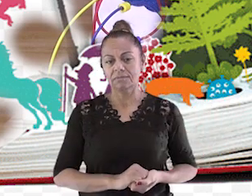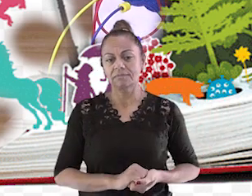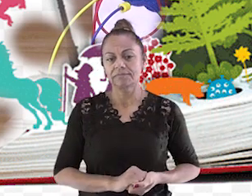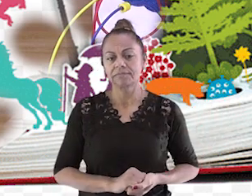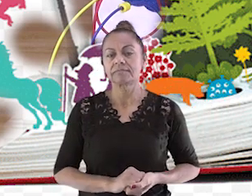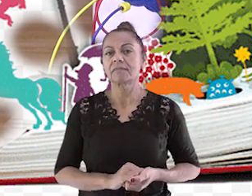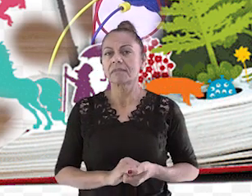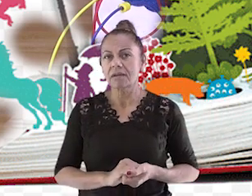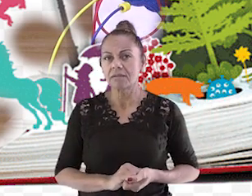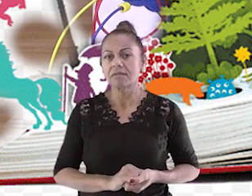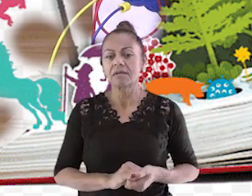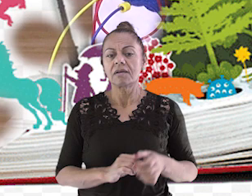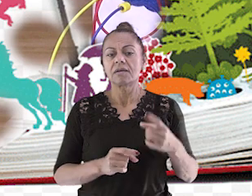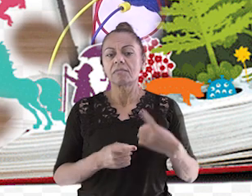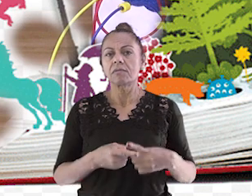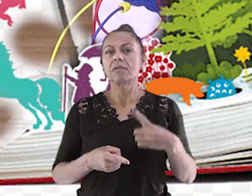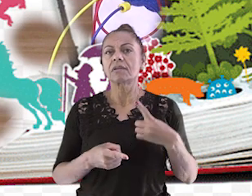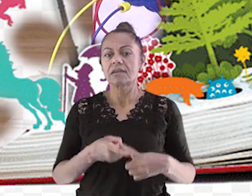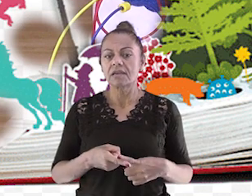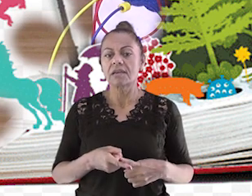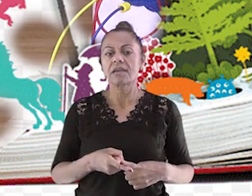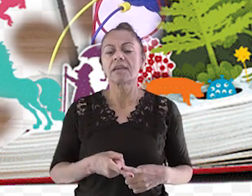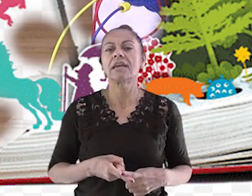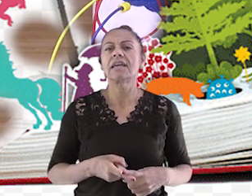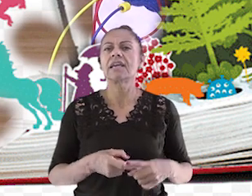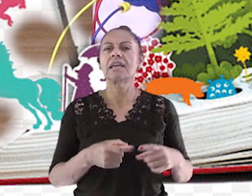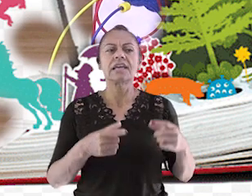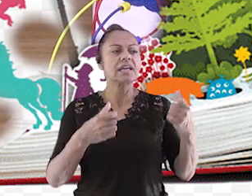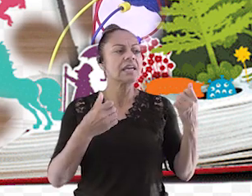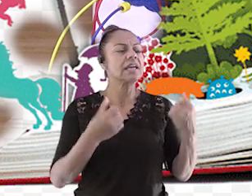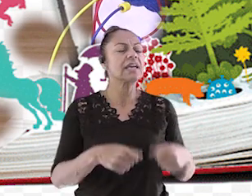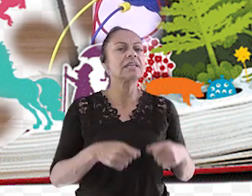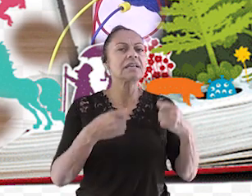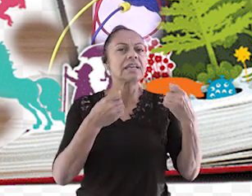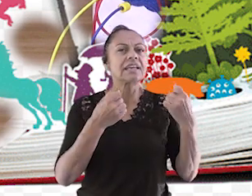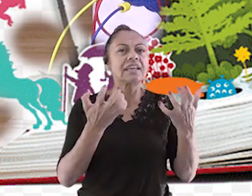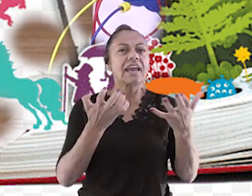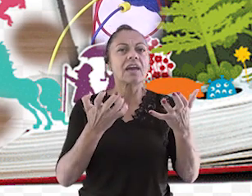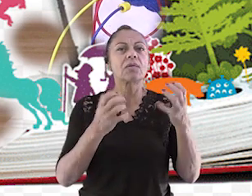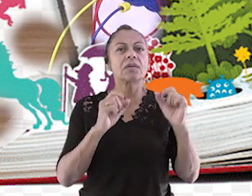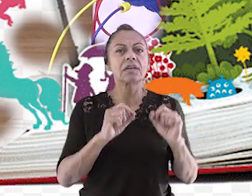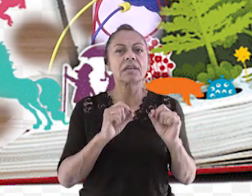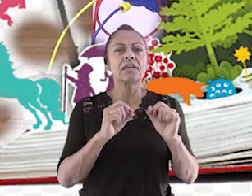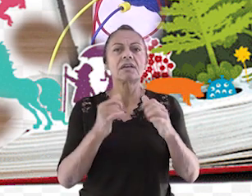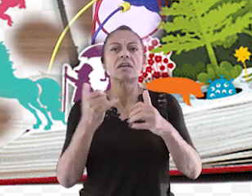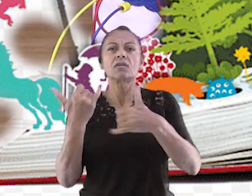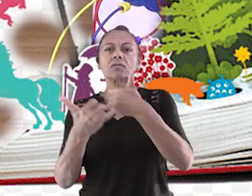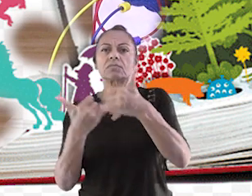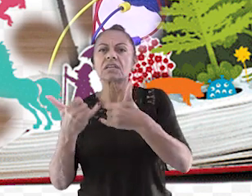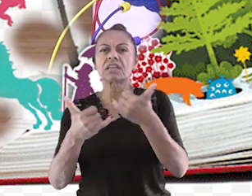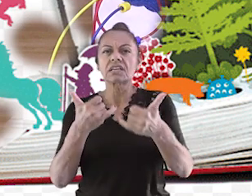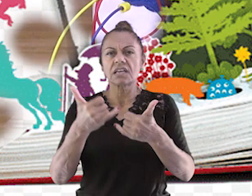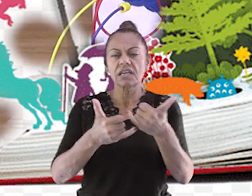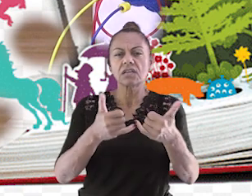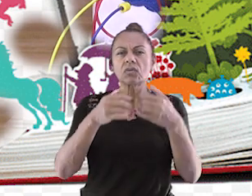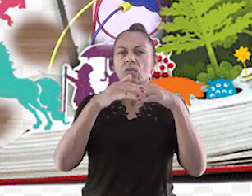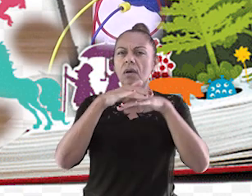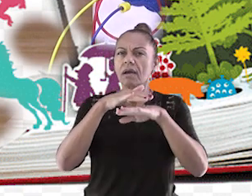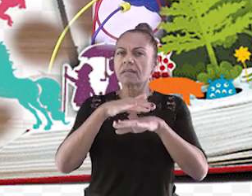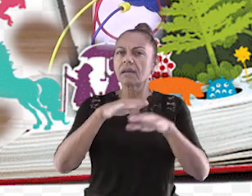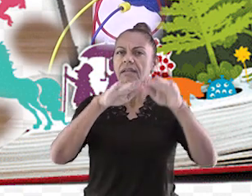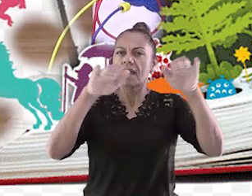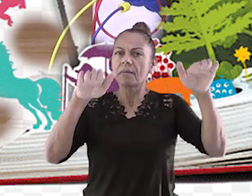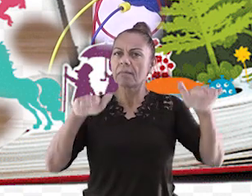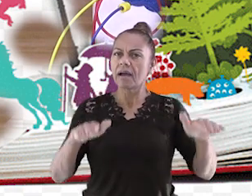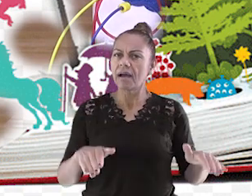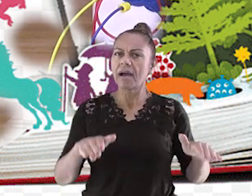é manter tudo sempre bem em ordem, tudo organizado. Os brinquedos guardados no armário,